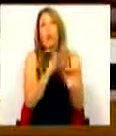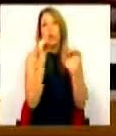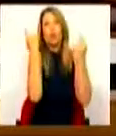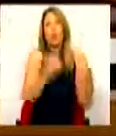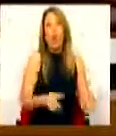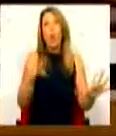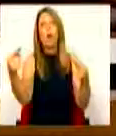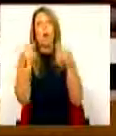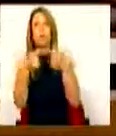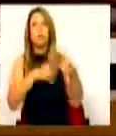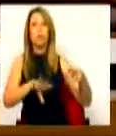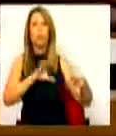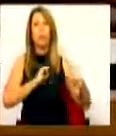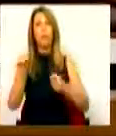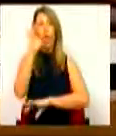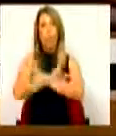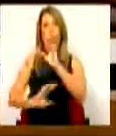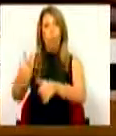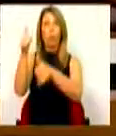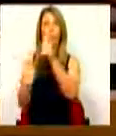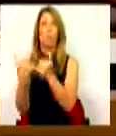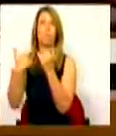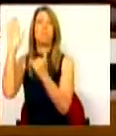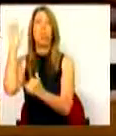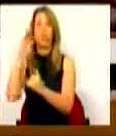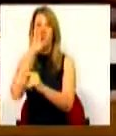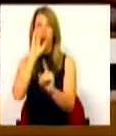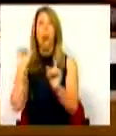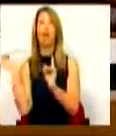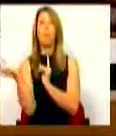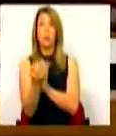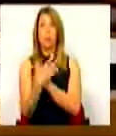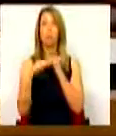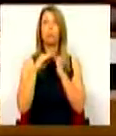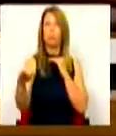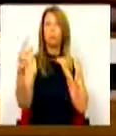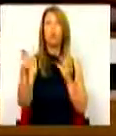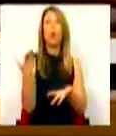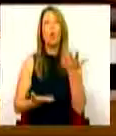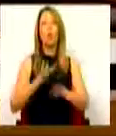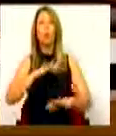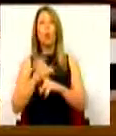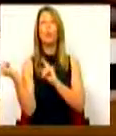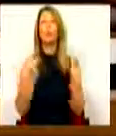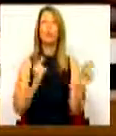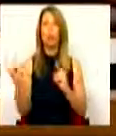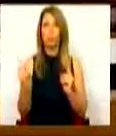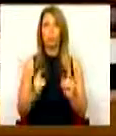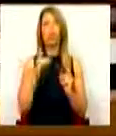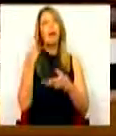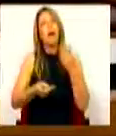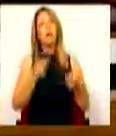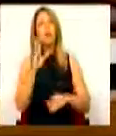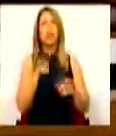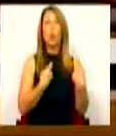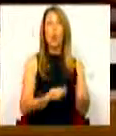e à Europa mais competitivos e ambientalmente sustentados, comparando com outros meios de transporte. Análises de custo-benefício, avaliações